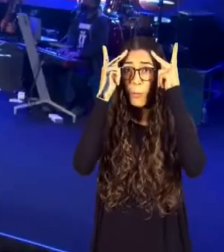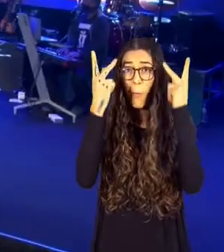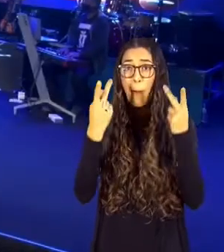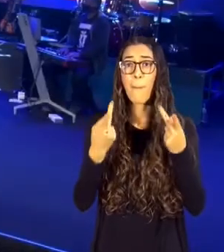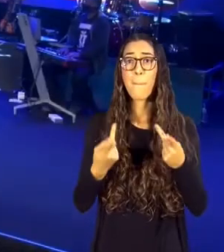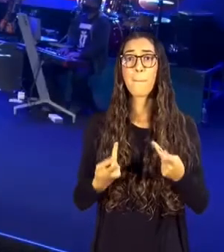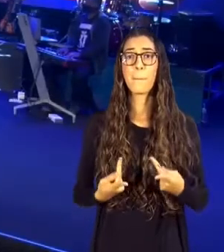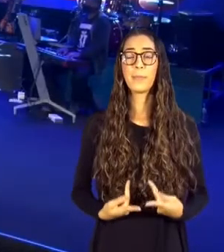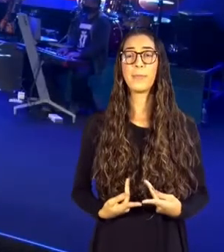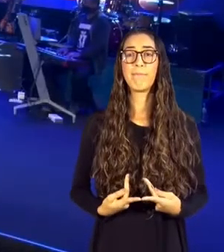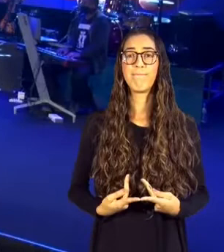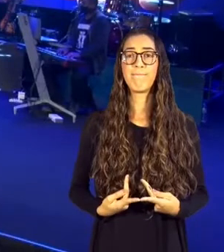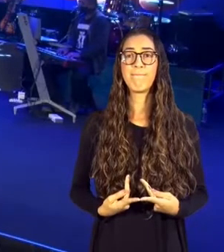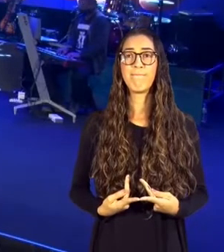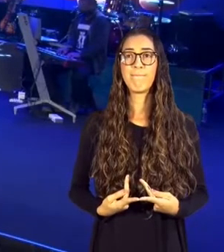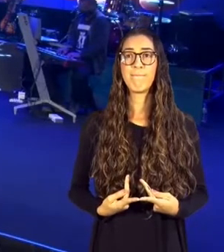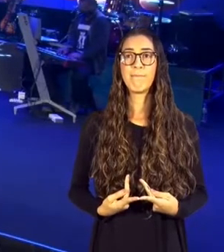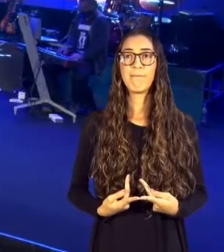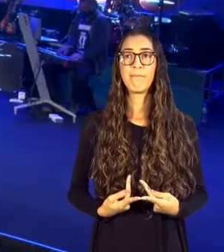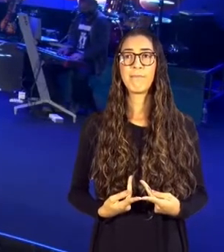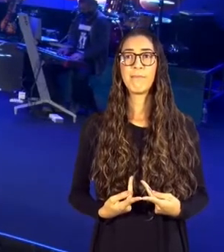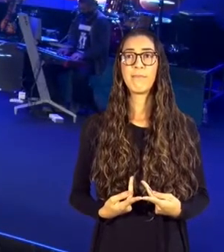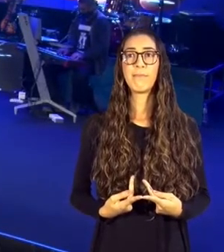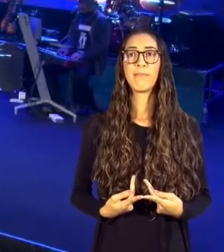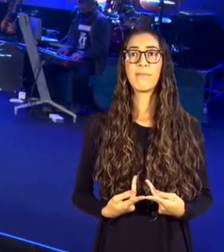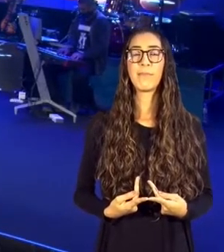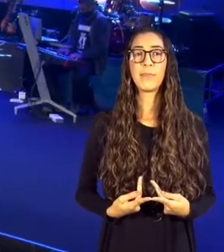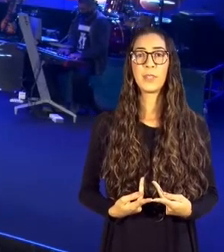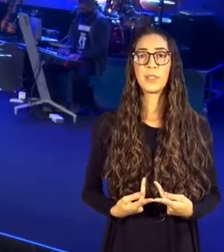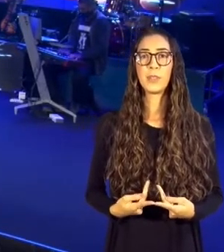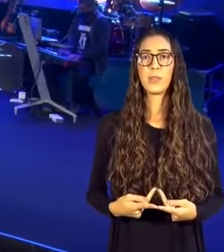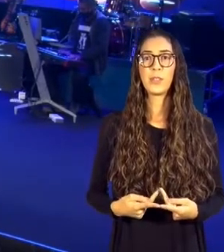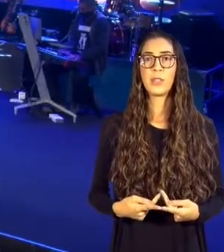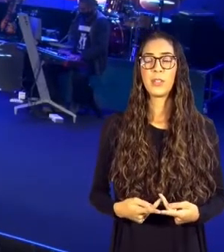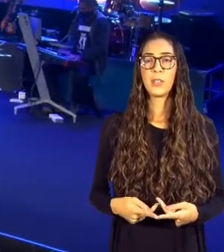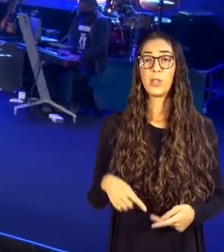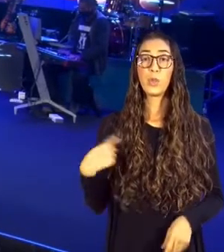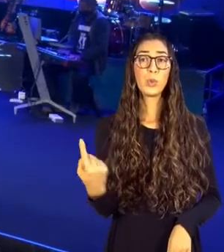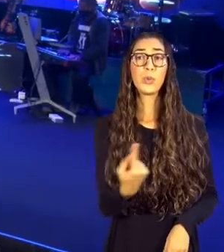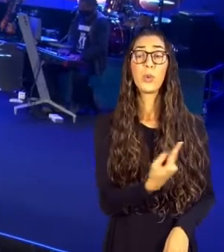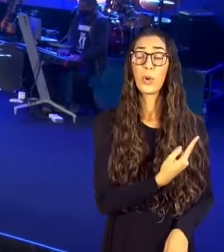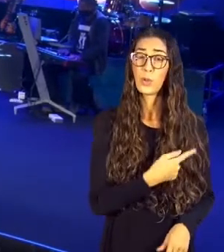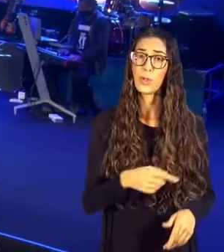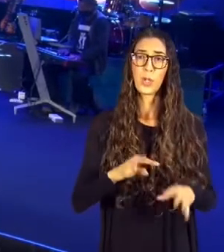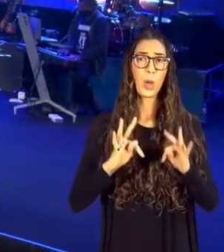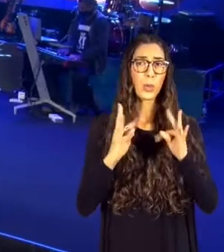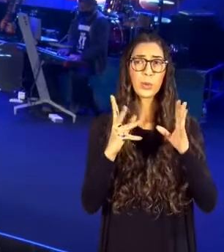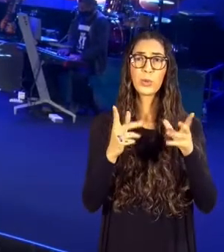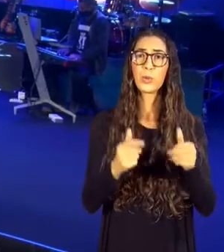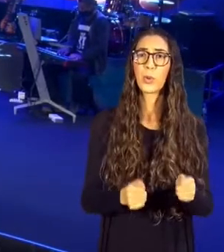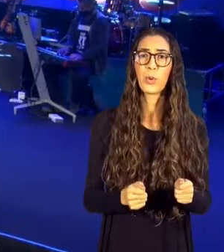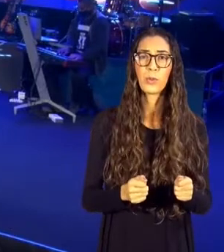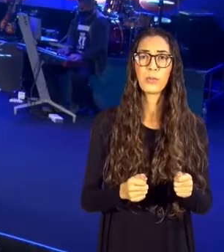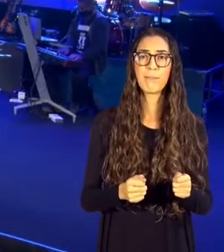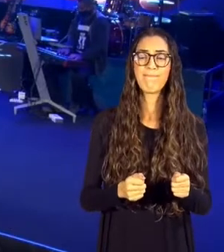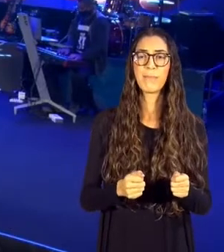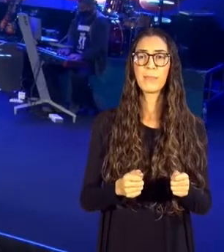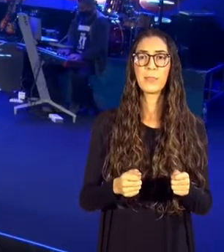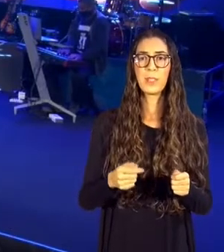pelo seu entendimento, pelo seu pensamento. Assim como você pensa, assim você reage, assim você